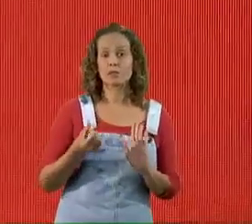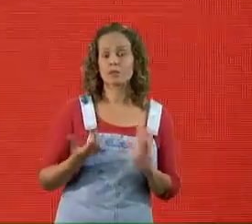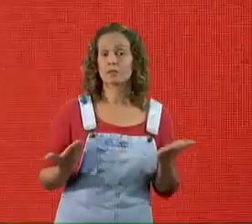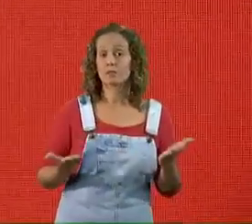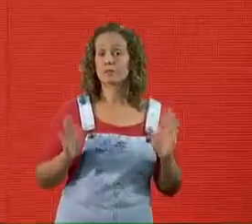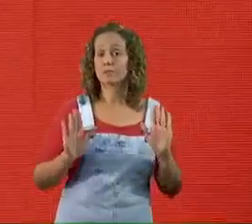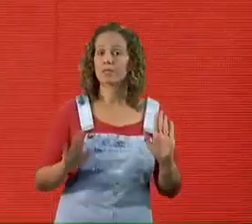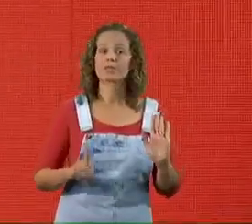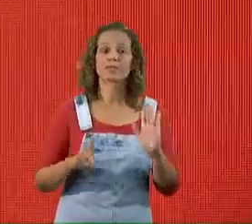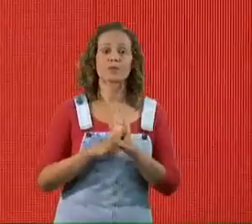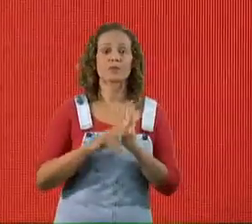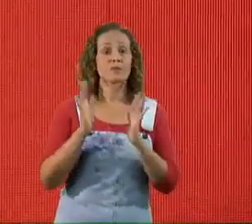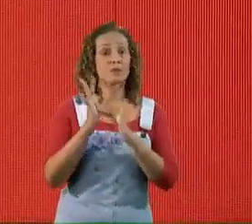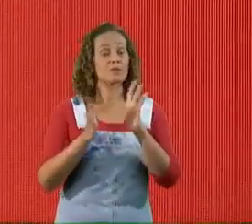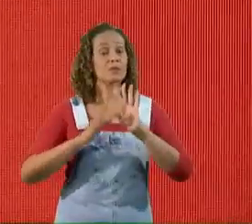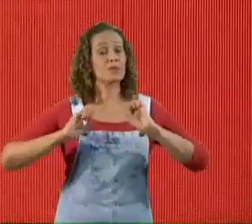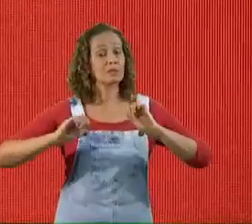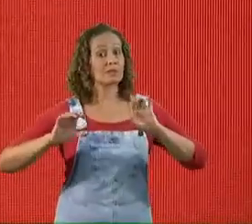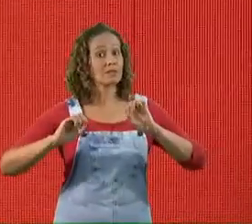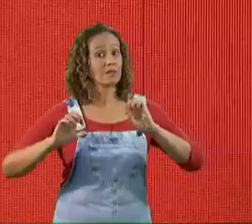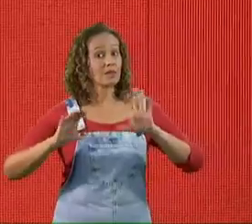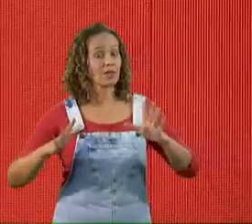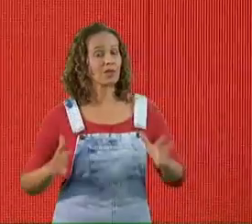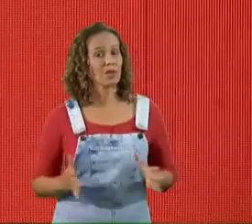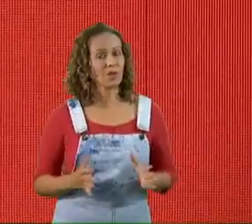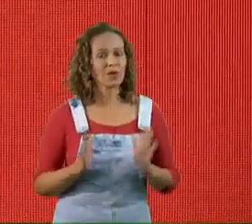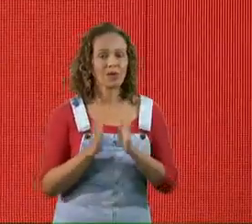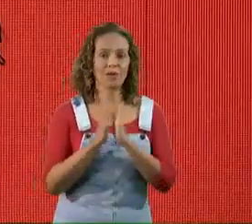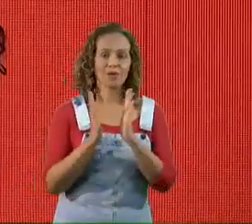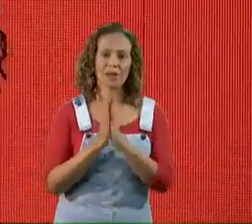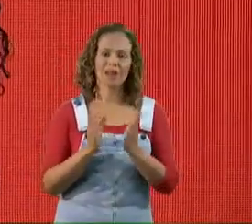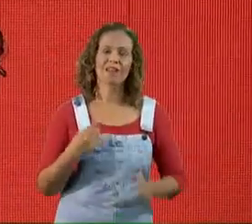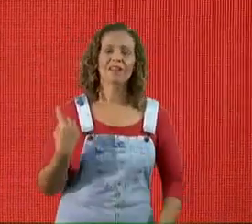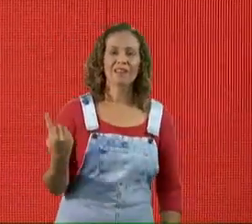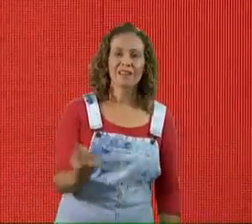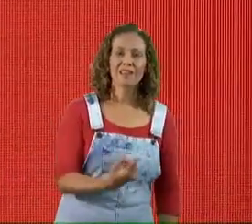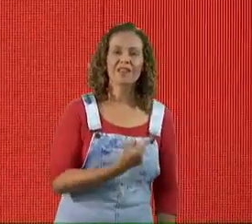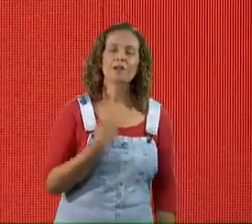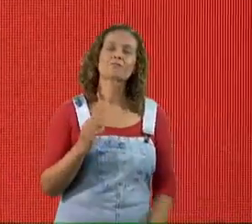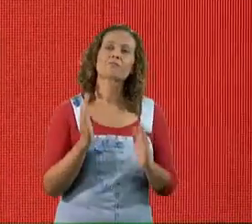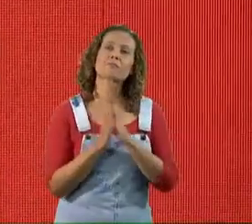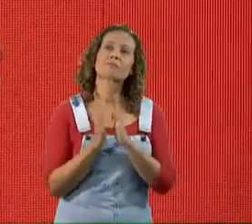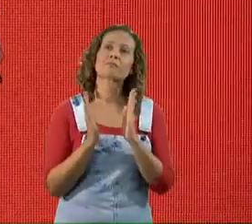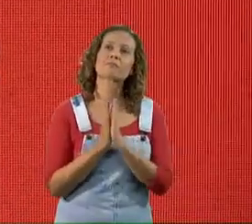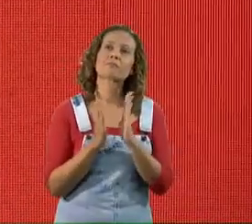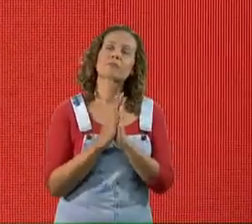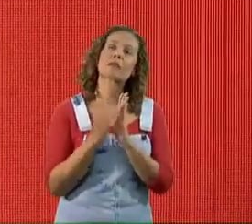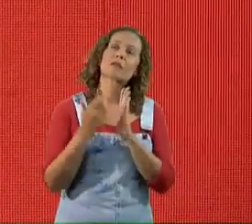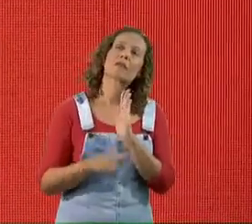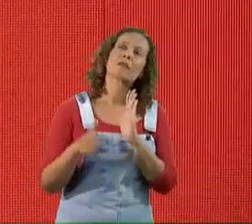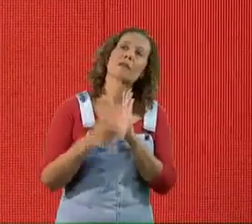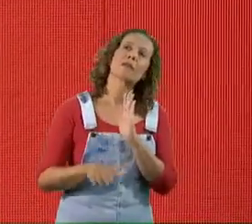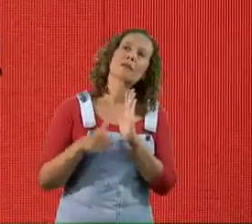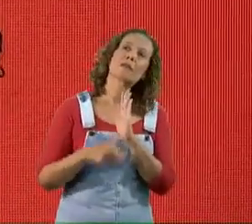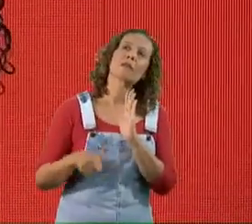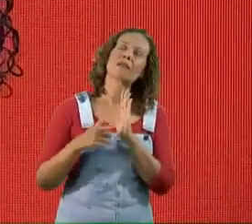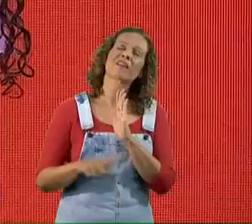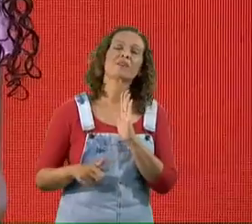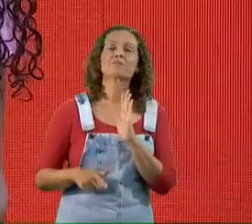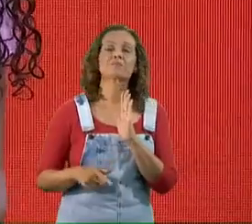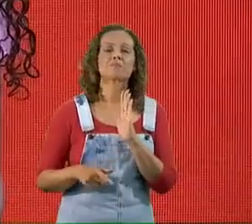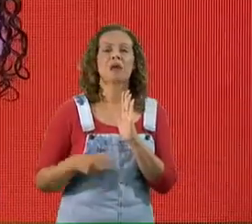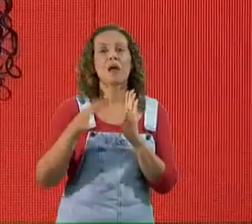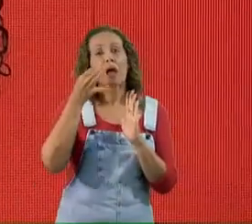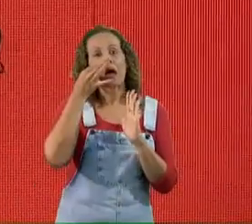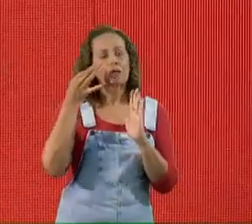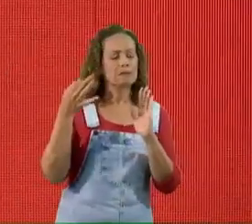nos ensinou a fazer essa oração, mas a gente faz de forma tão repetitiva, né? De forma tão prática, nós não